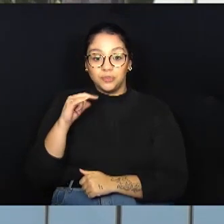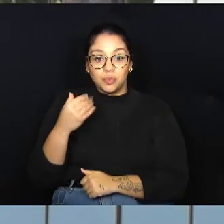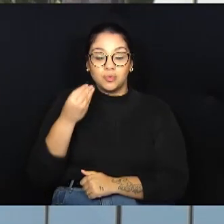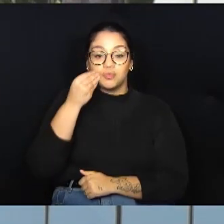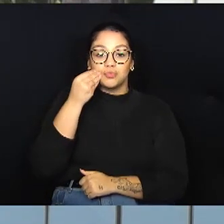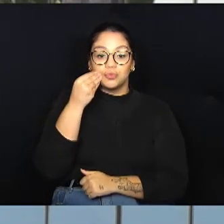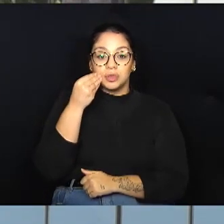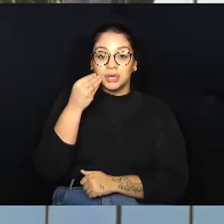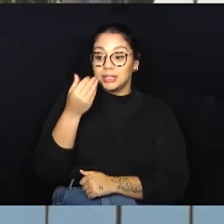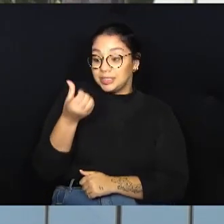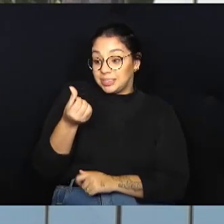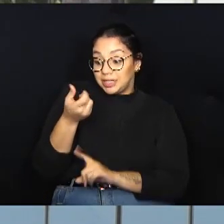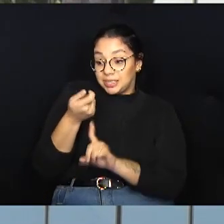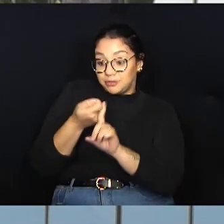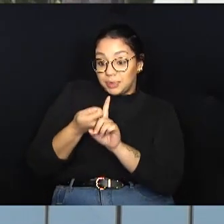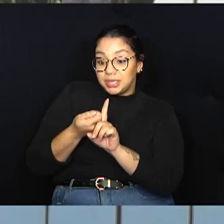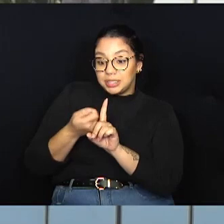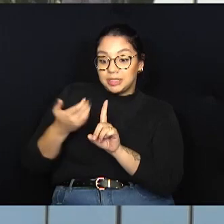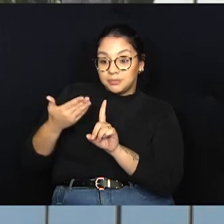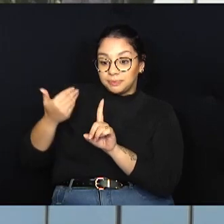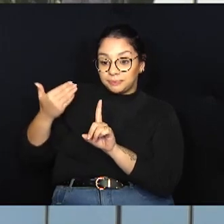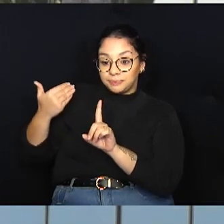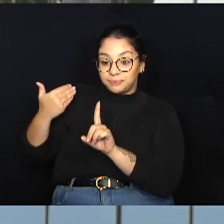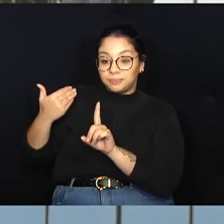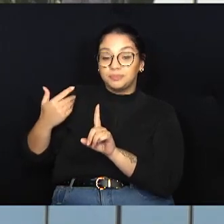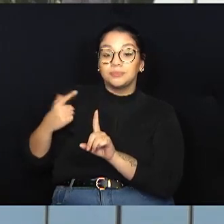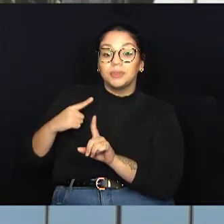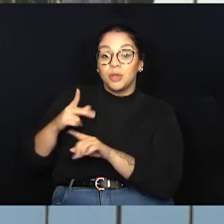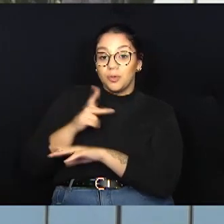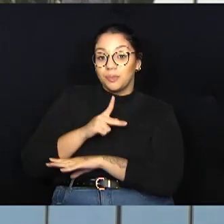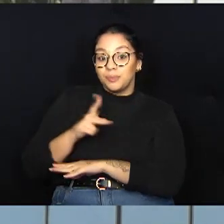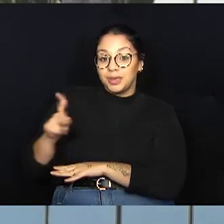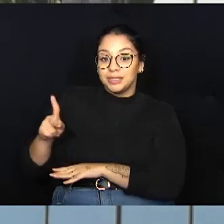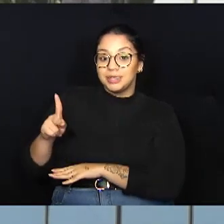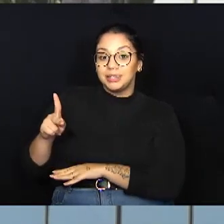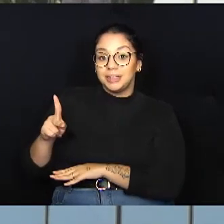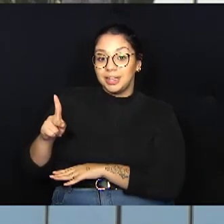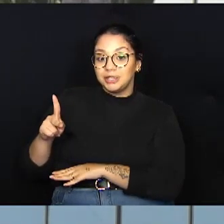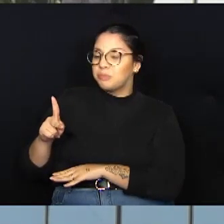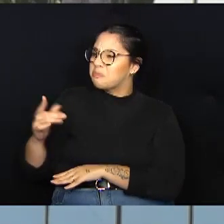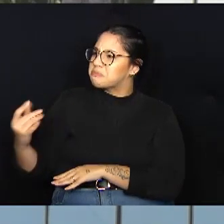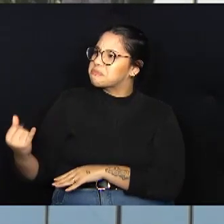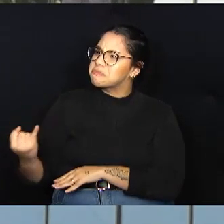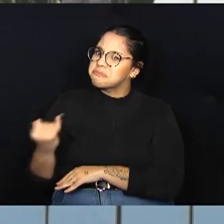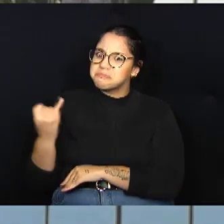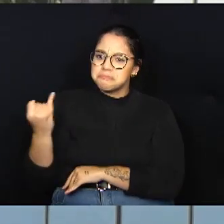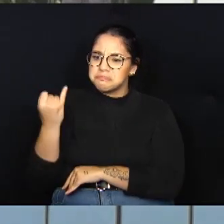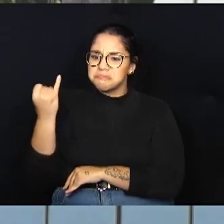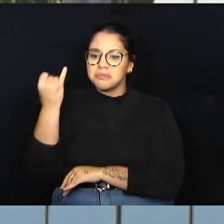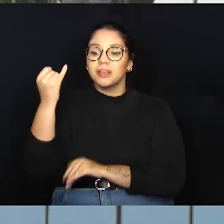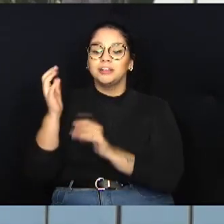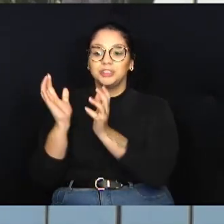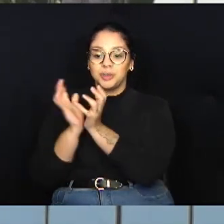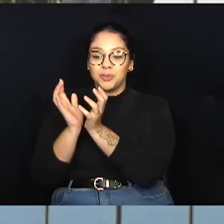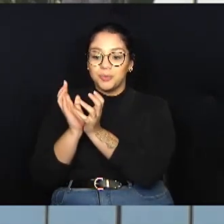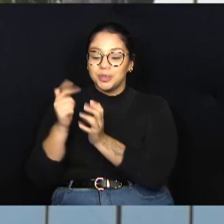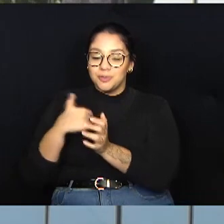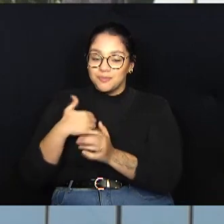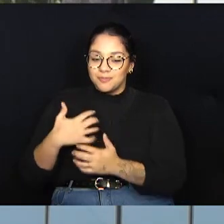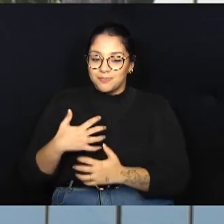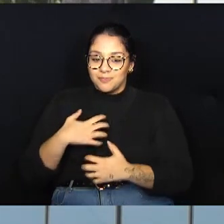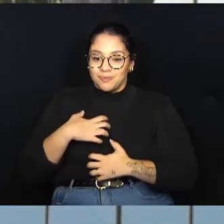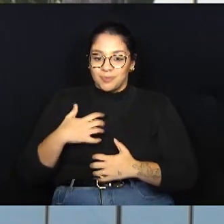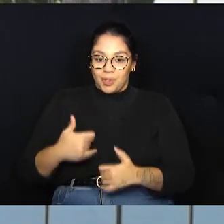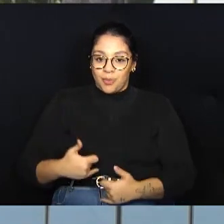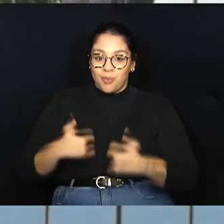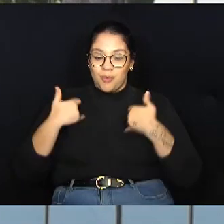nesses 6 meses, últimos 6 meses, presidir essa relevantíssima comissão. E isso me trouxe muito orgulho, muita